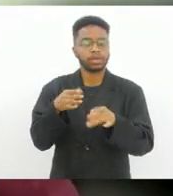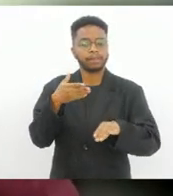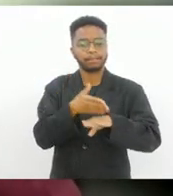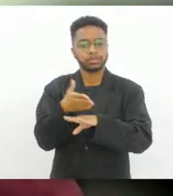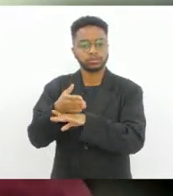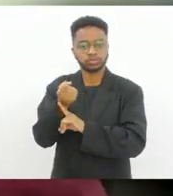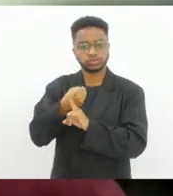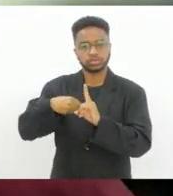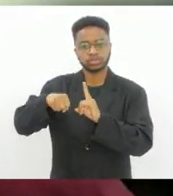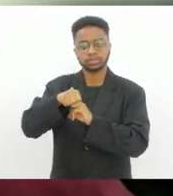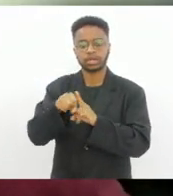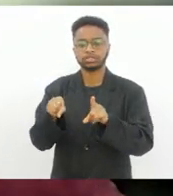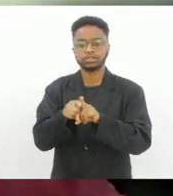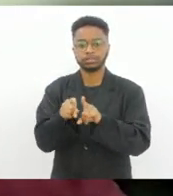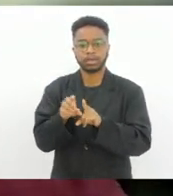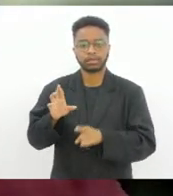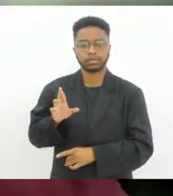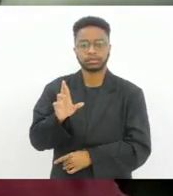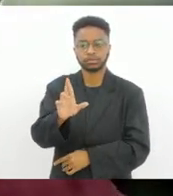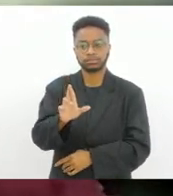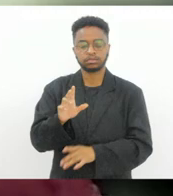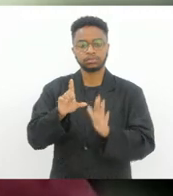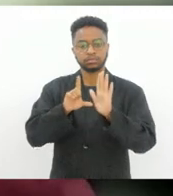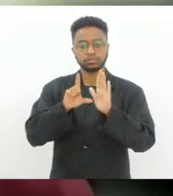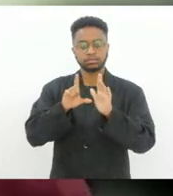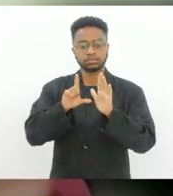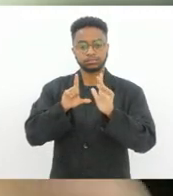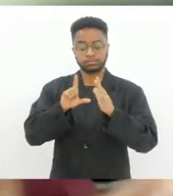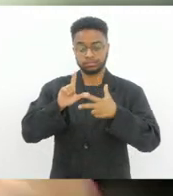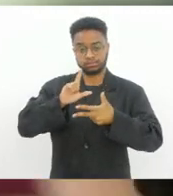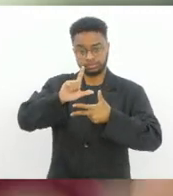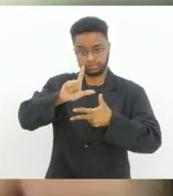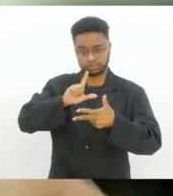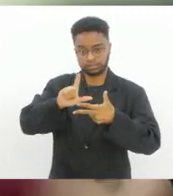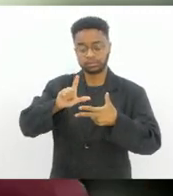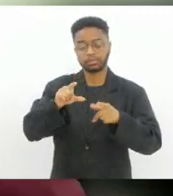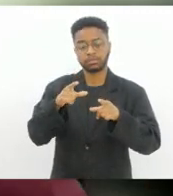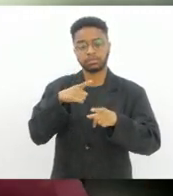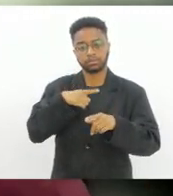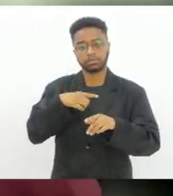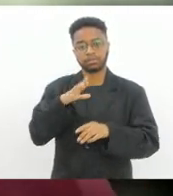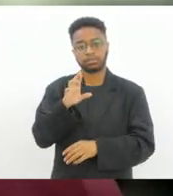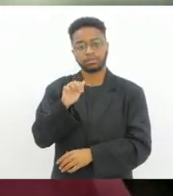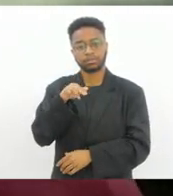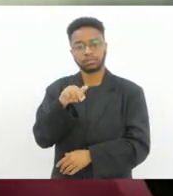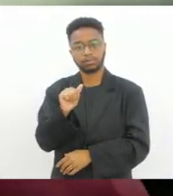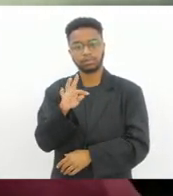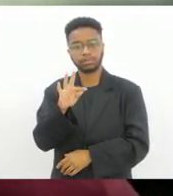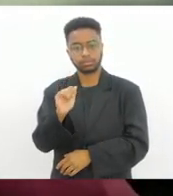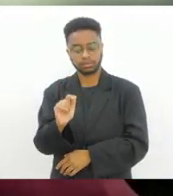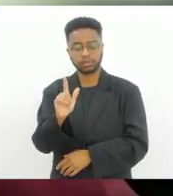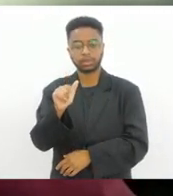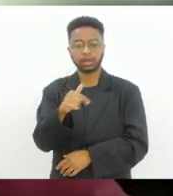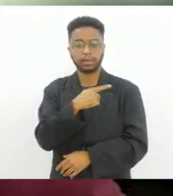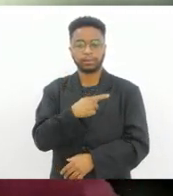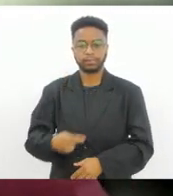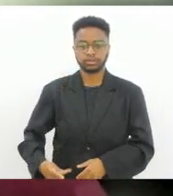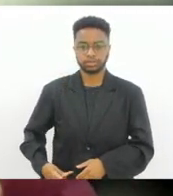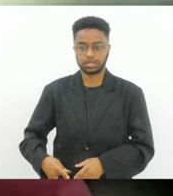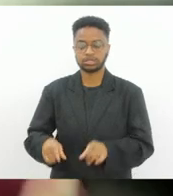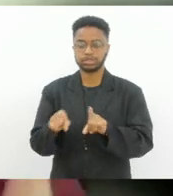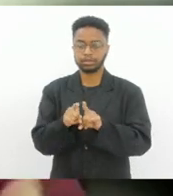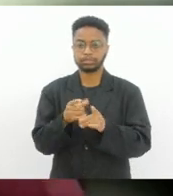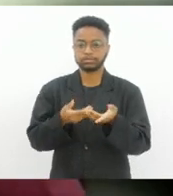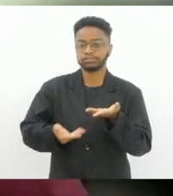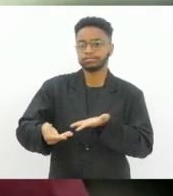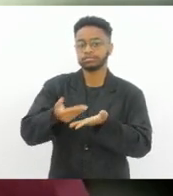sociedade civil e as representantes no Legislativo. Temos Renata Souza presidindo essa audiência. A gente tem feito diálogos importantes